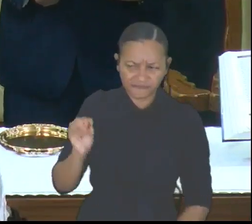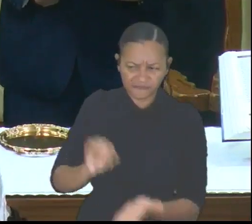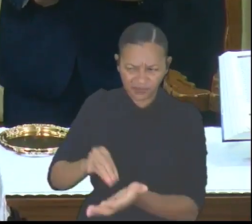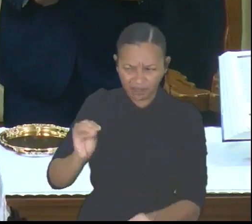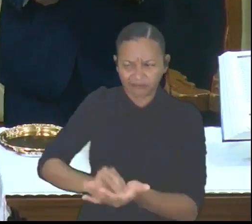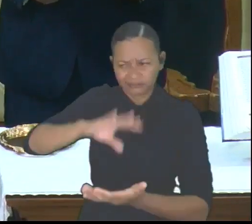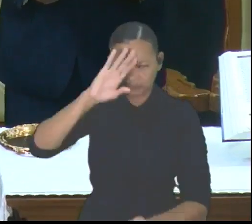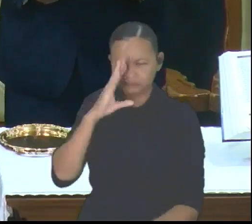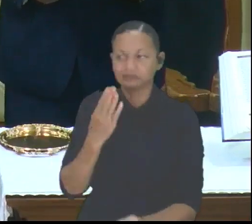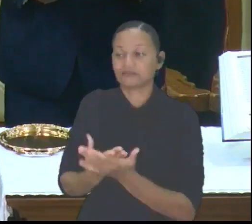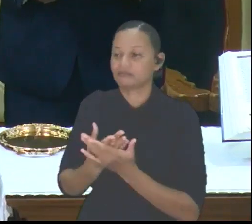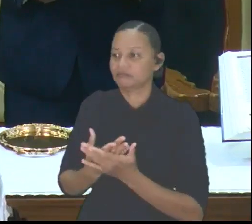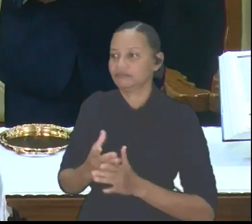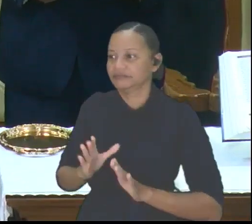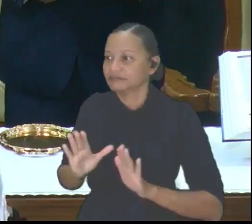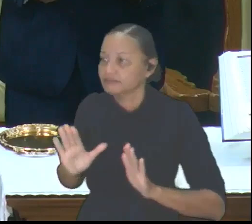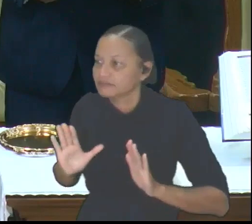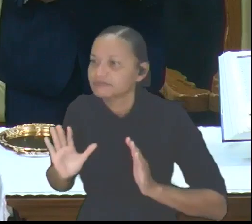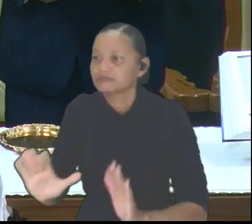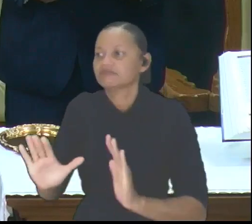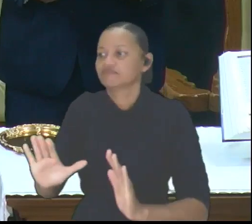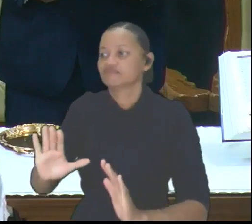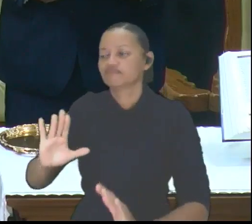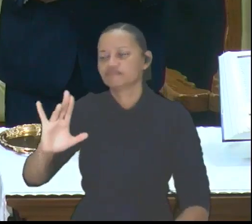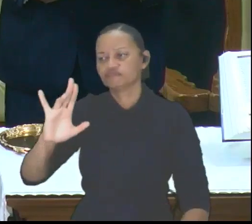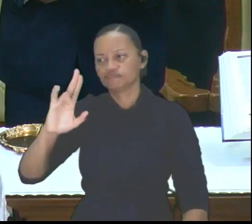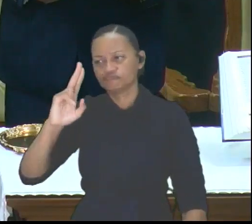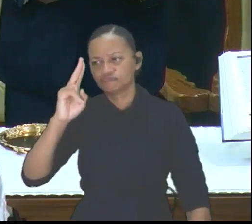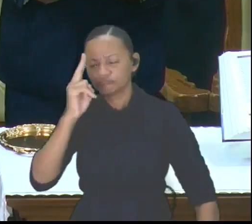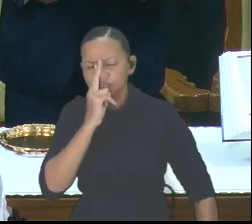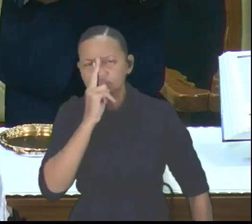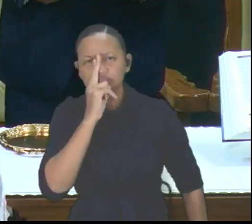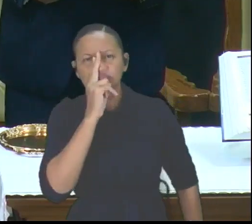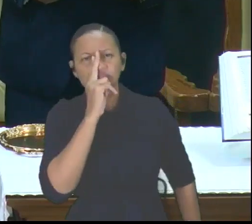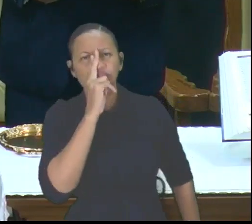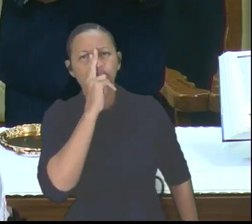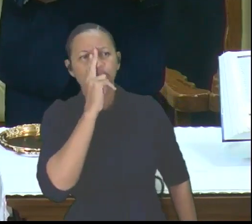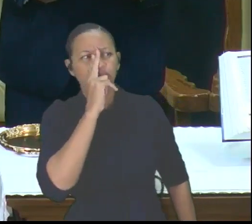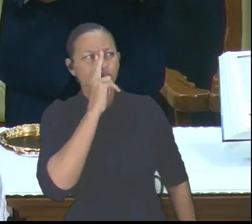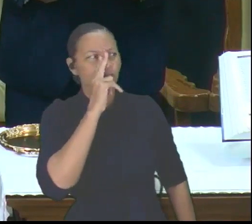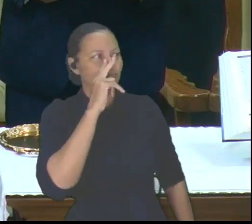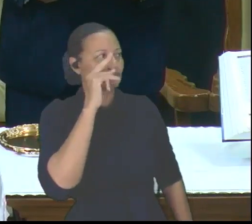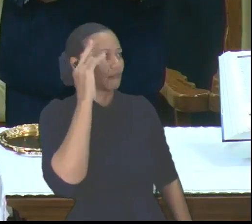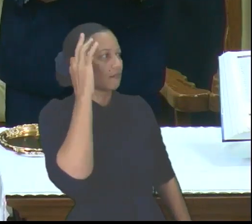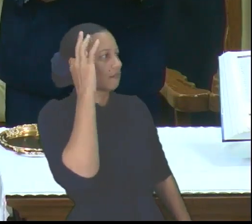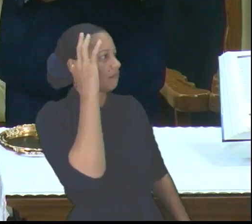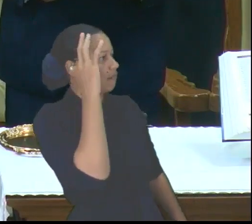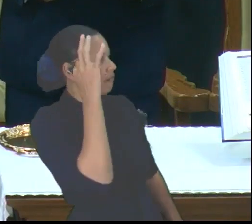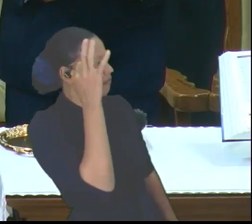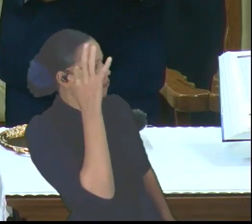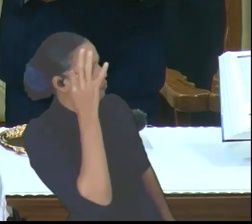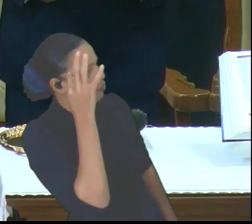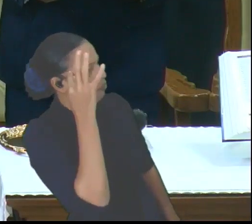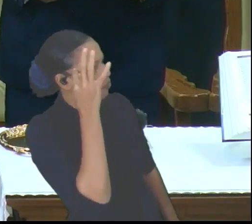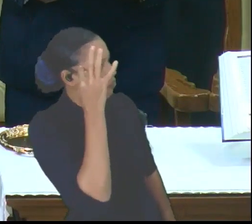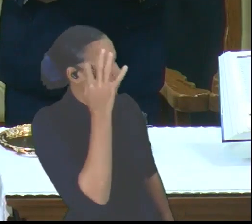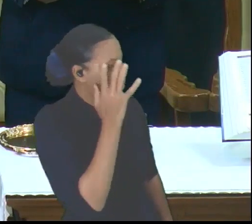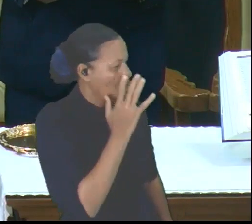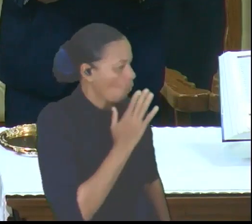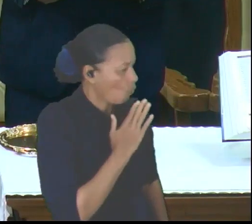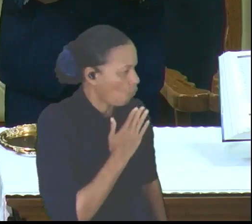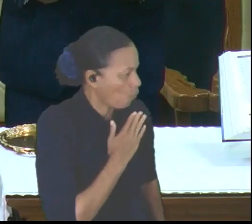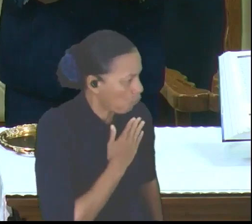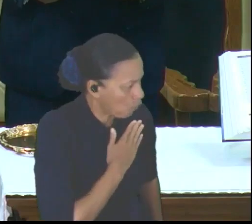incrédulo, mas crente. Tomé respondeu e disse-lhe: